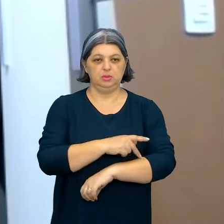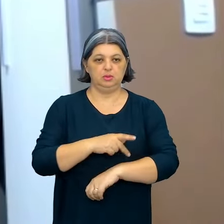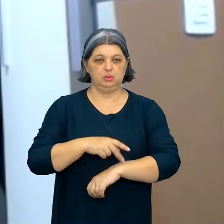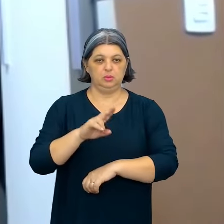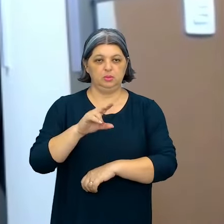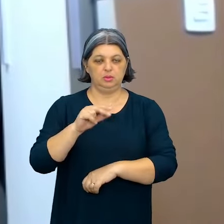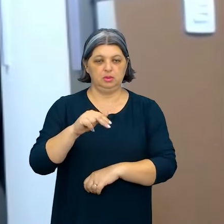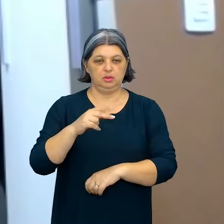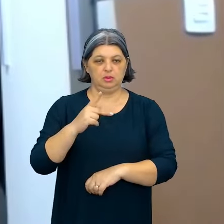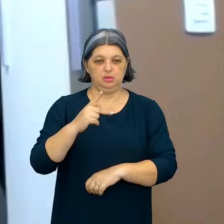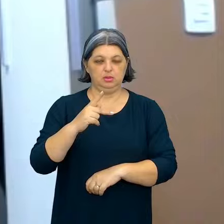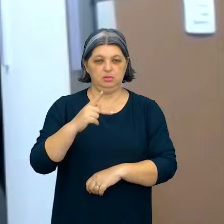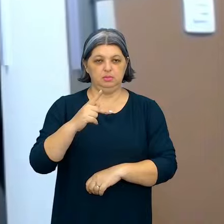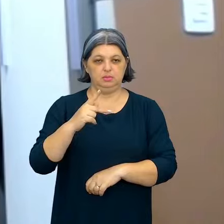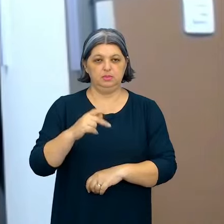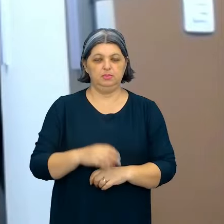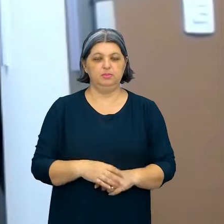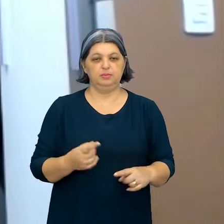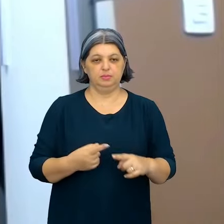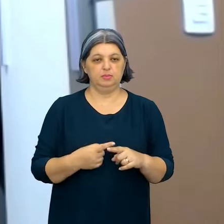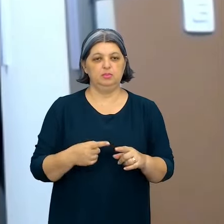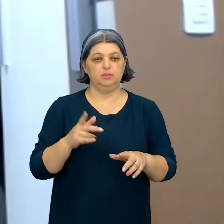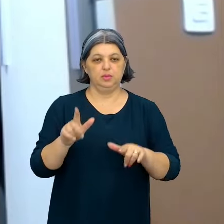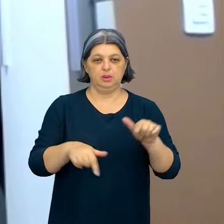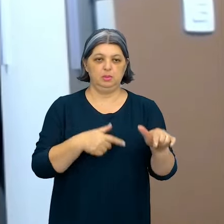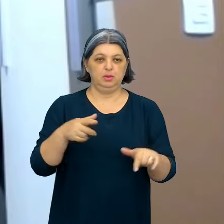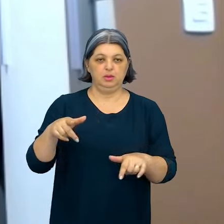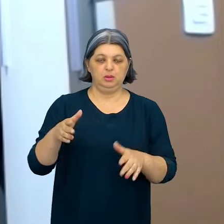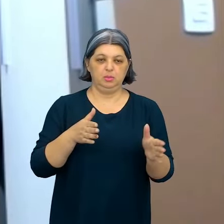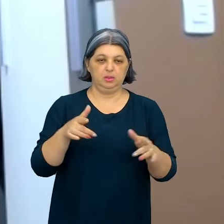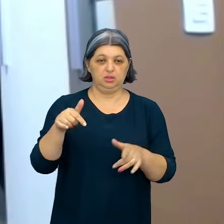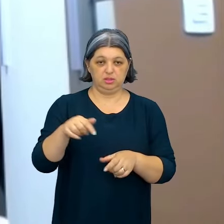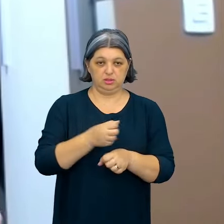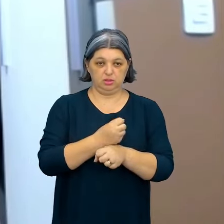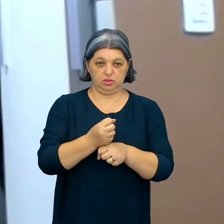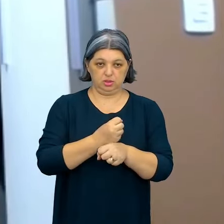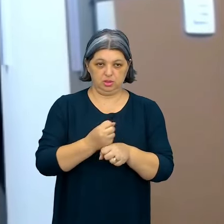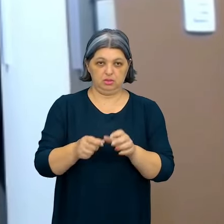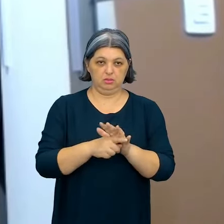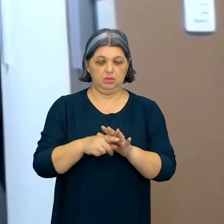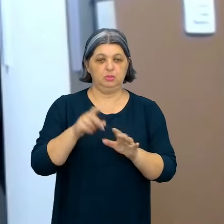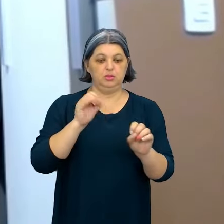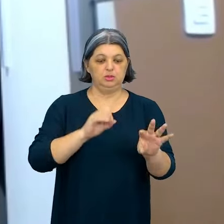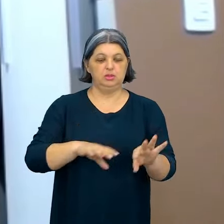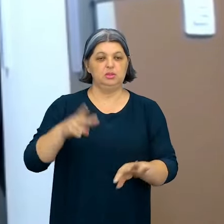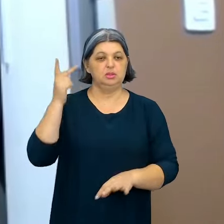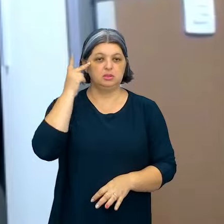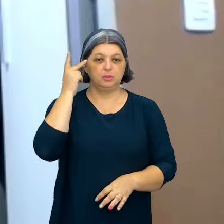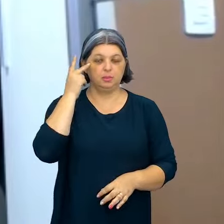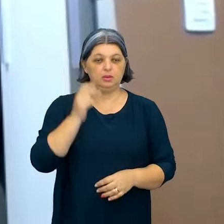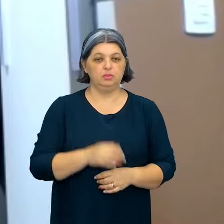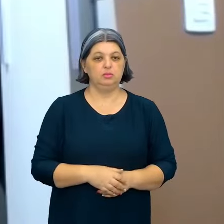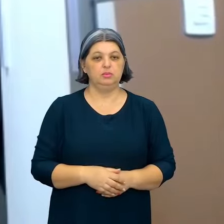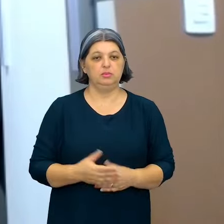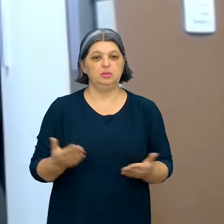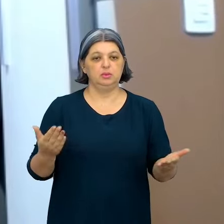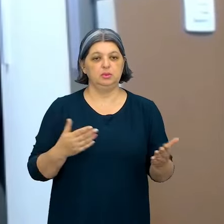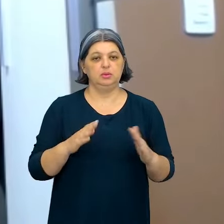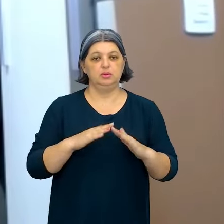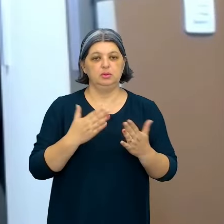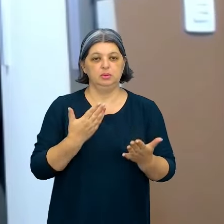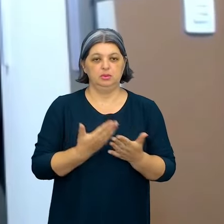Unesp, atuo há 17 anos na Rede Estadual de Ensino do Estado de São Paulo e atualmente estou trabalhando na